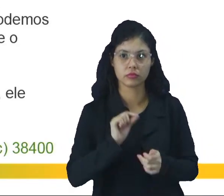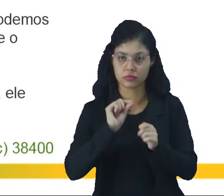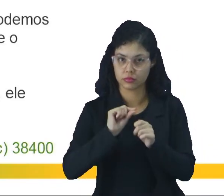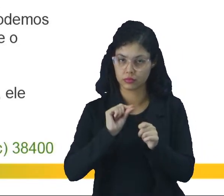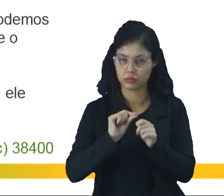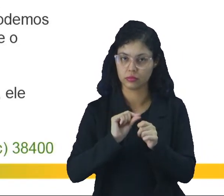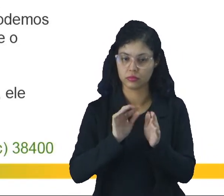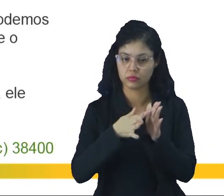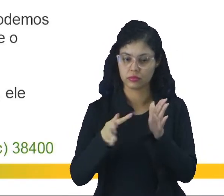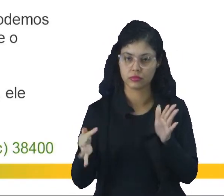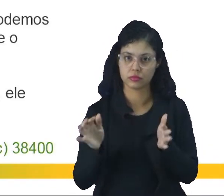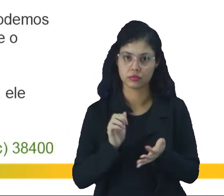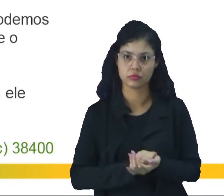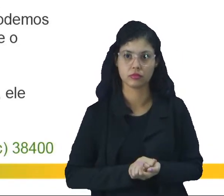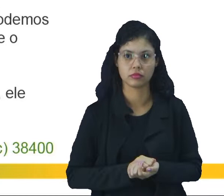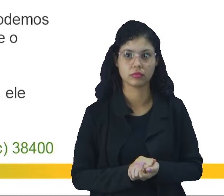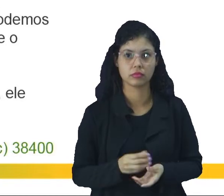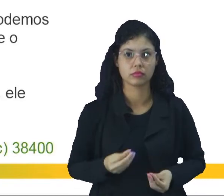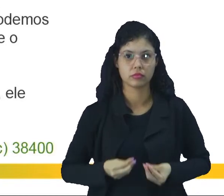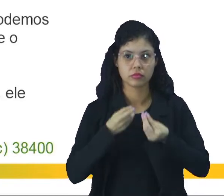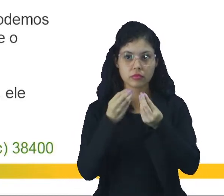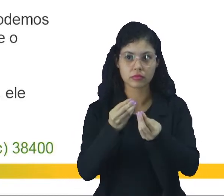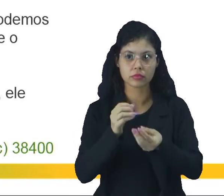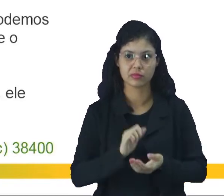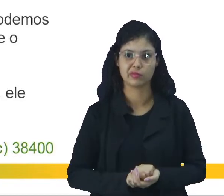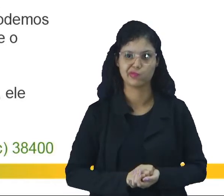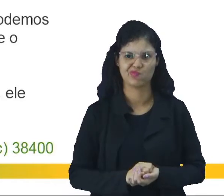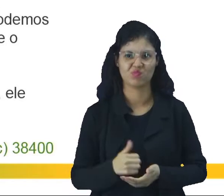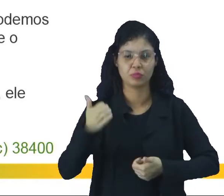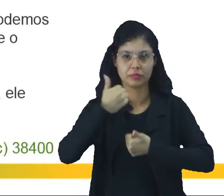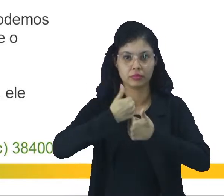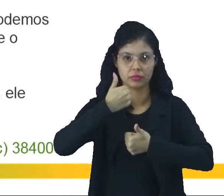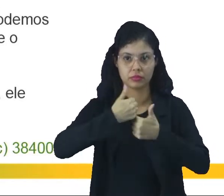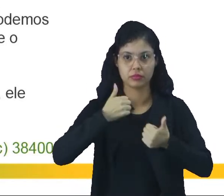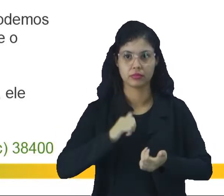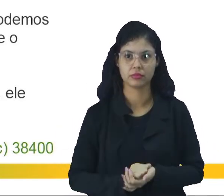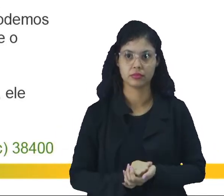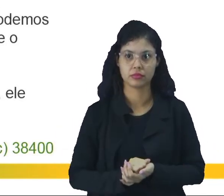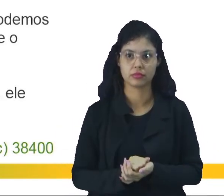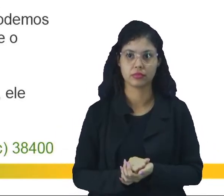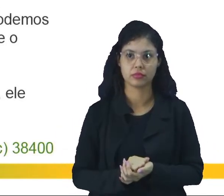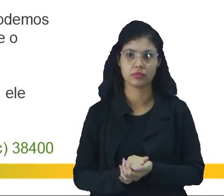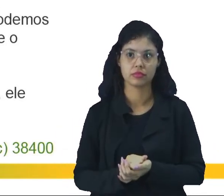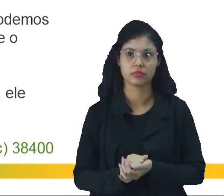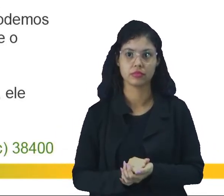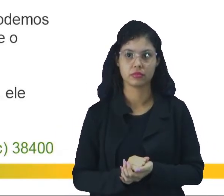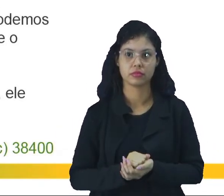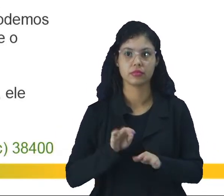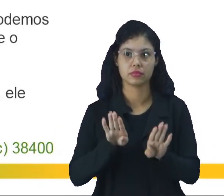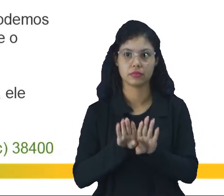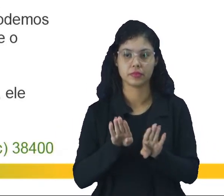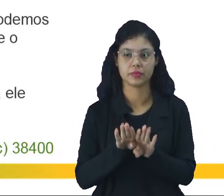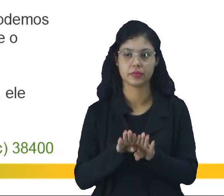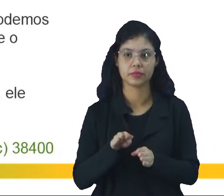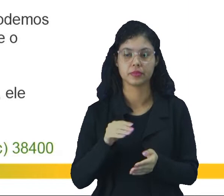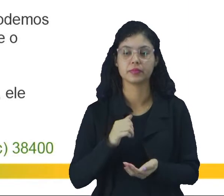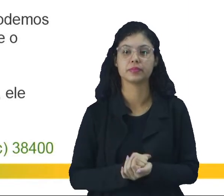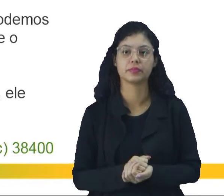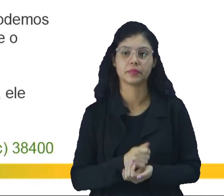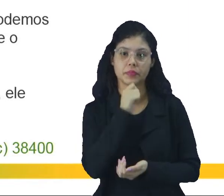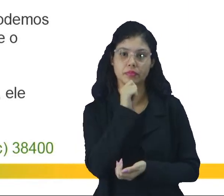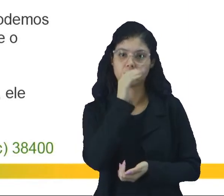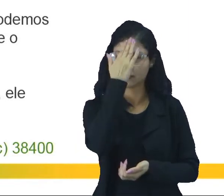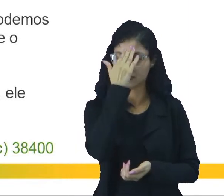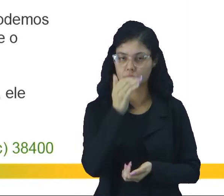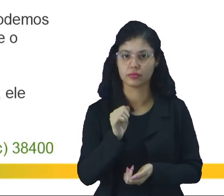fórmula. A área é dada, tá aqui, ó. Substitui, faz a substituição. Eu quero saber